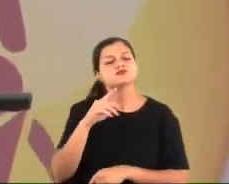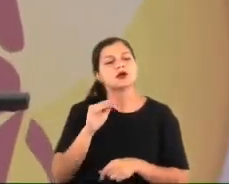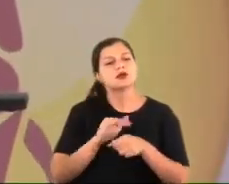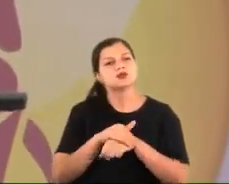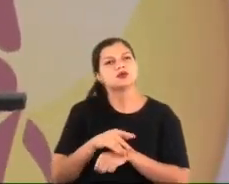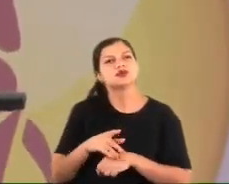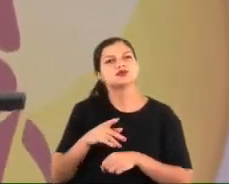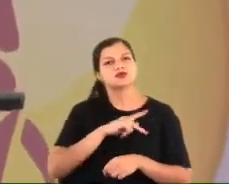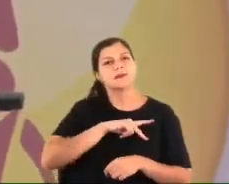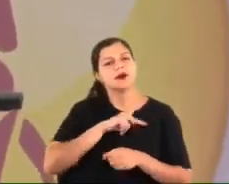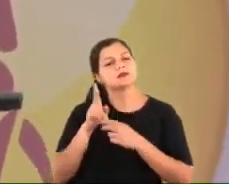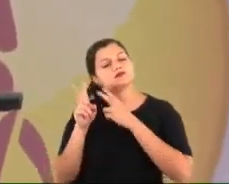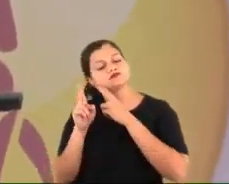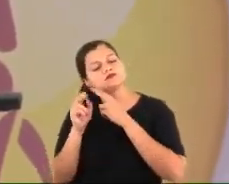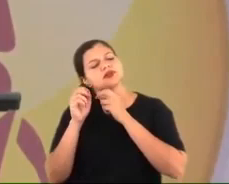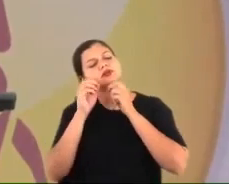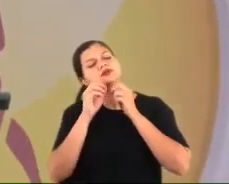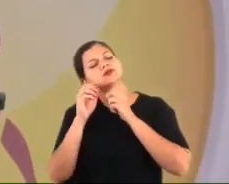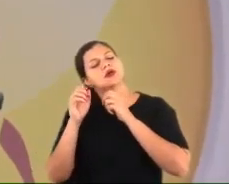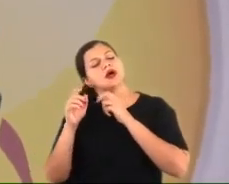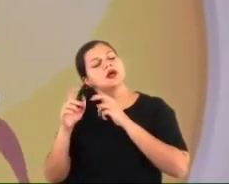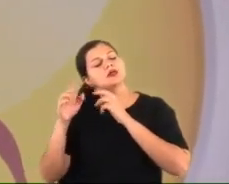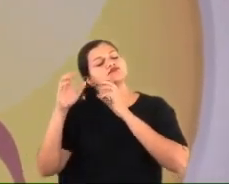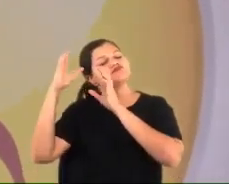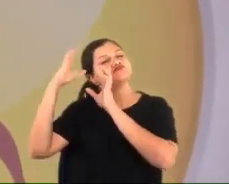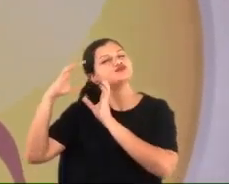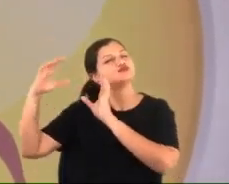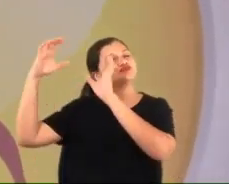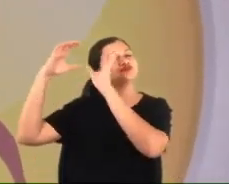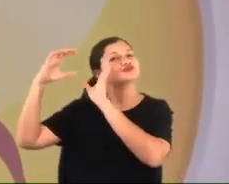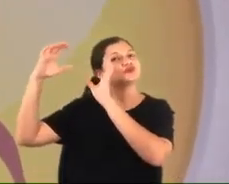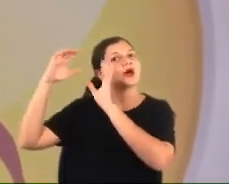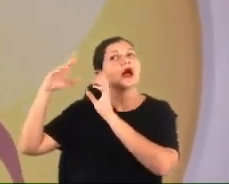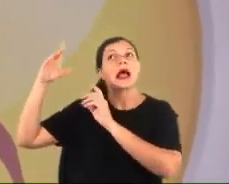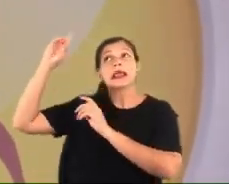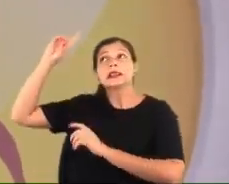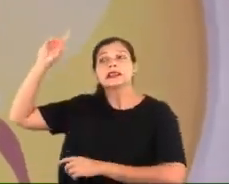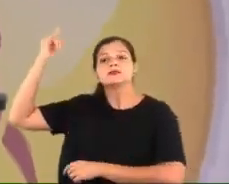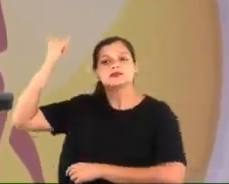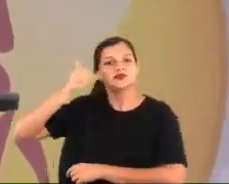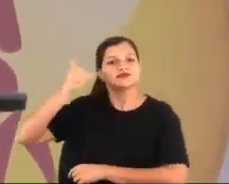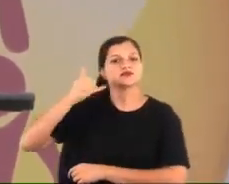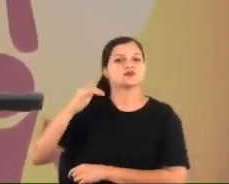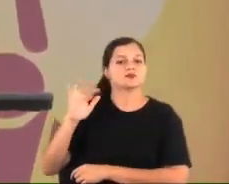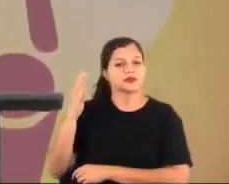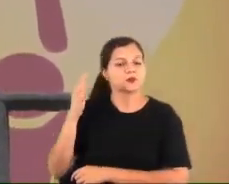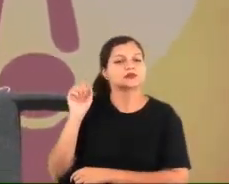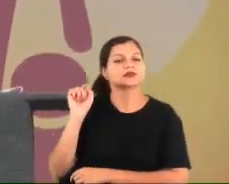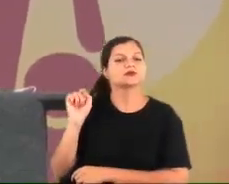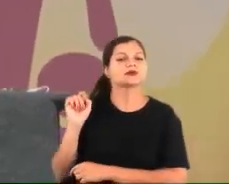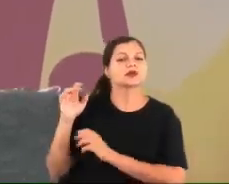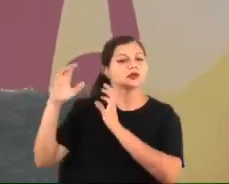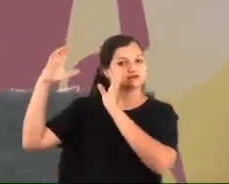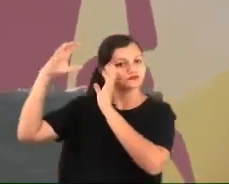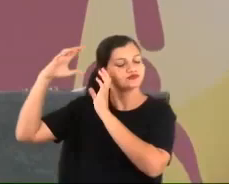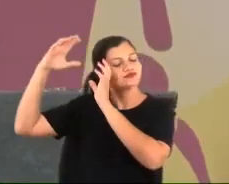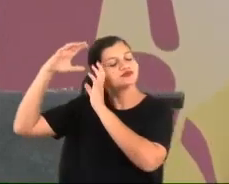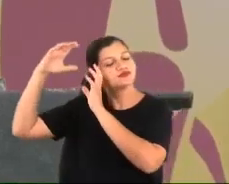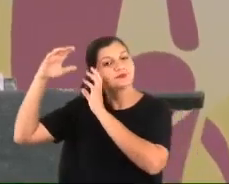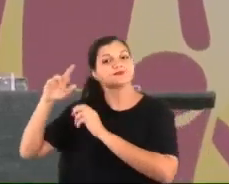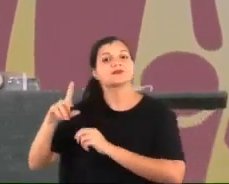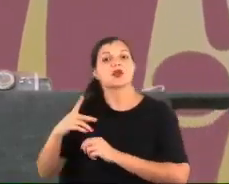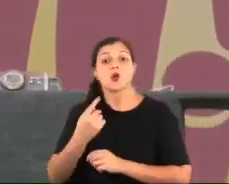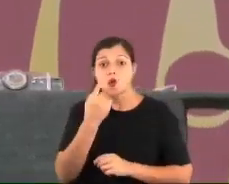sonho, Deus mandou falar para ele o seguinte. Nesse sonho acontecia assim: vinha um homem da região